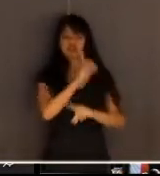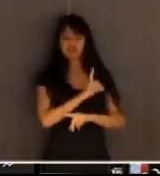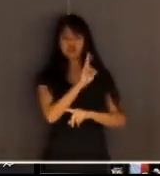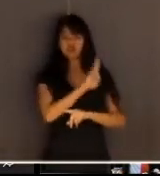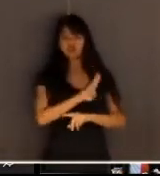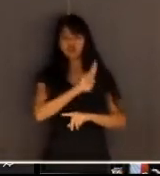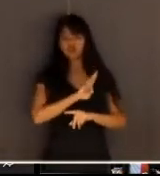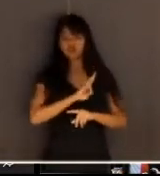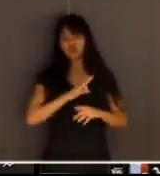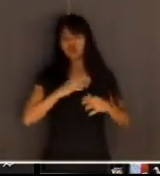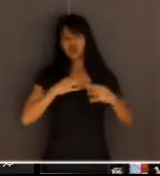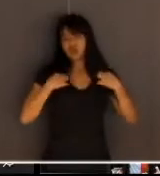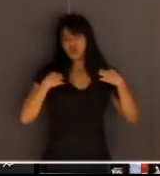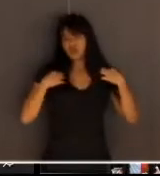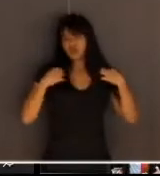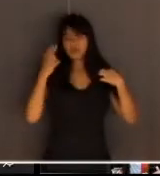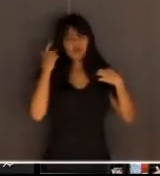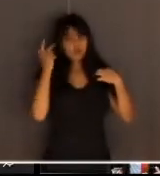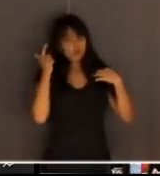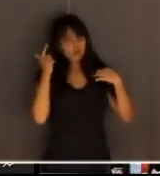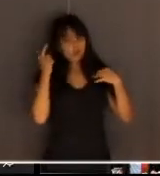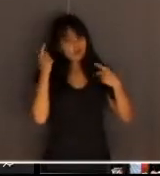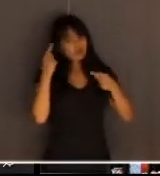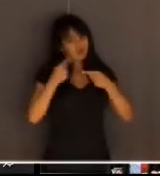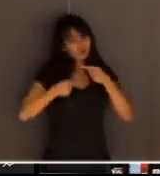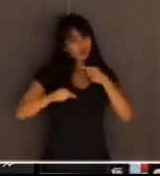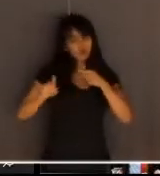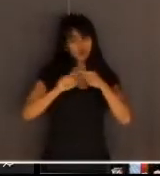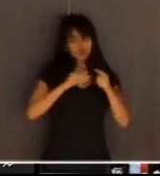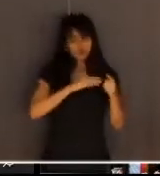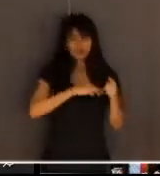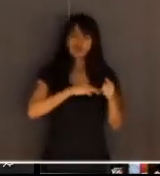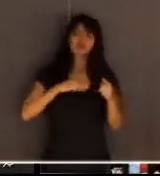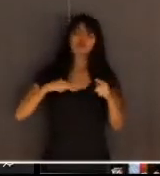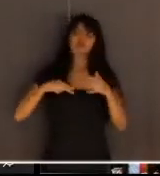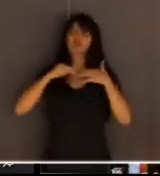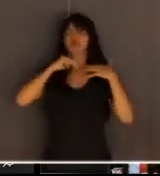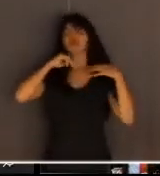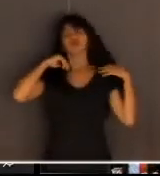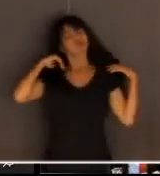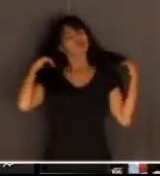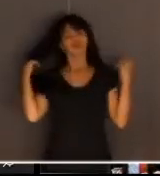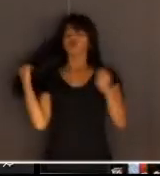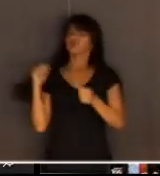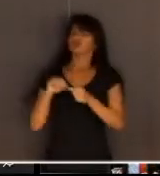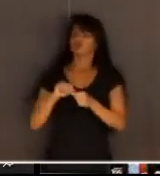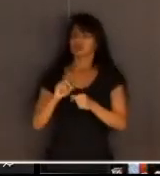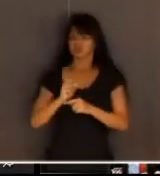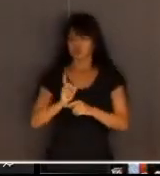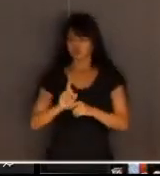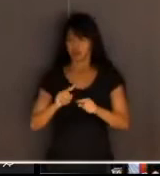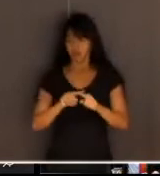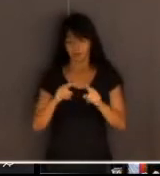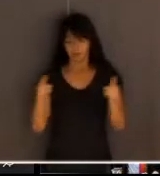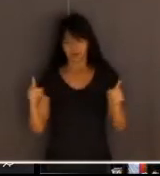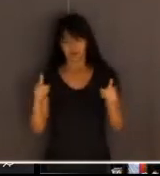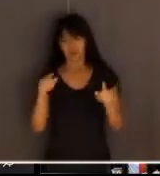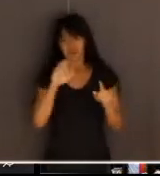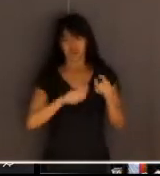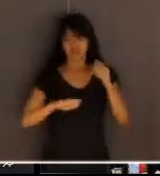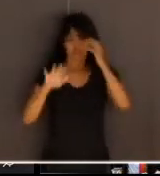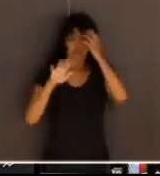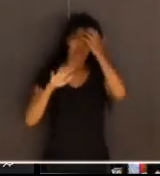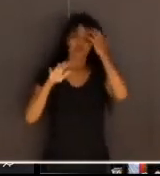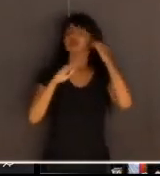roupas civis. Não é contra isso que o Ministério Público tem que agir. Mas esta objeção